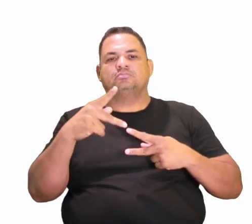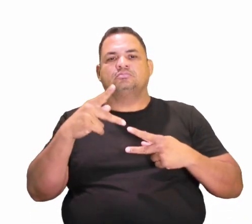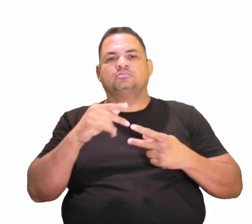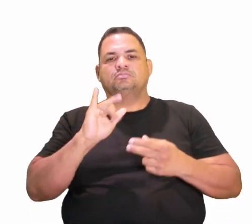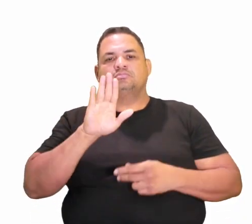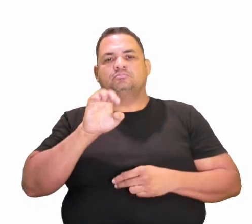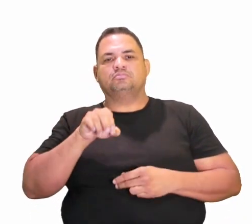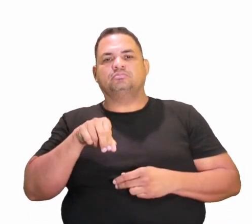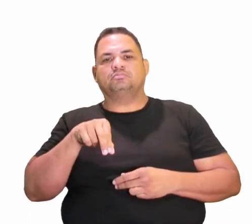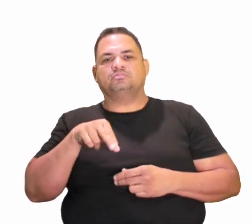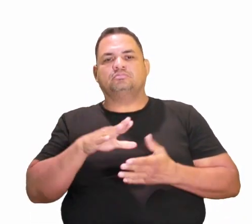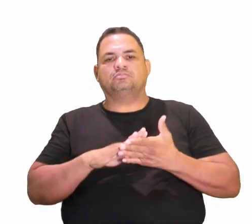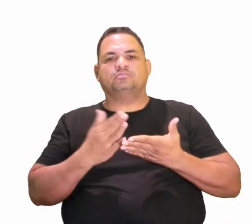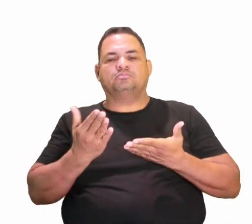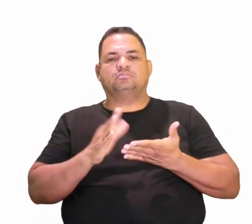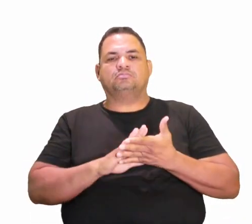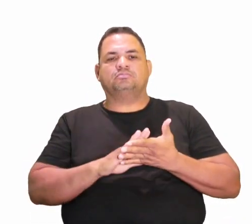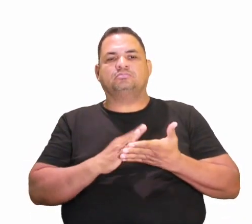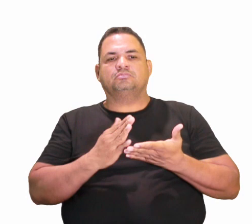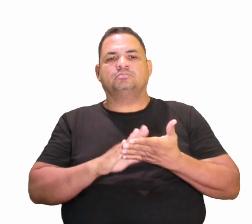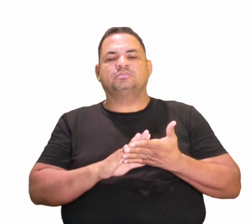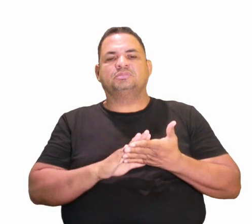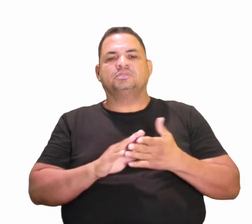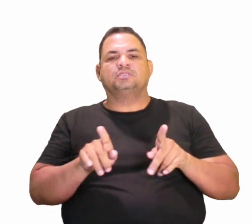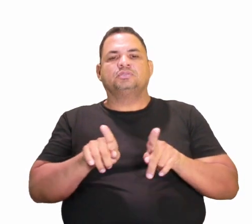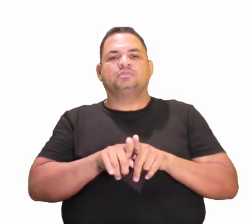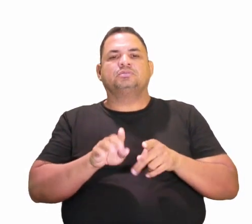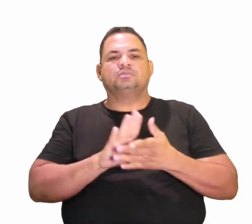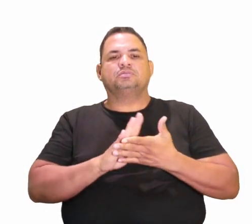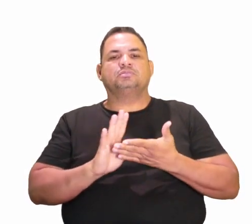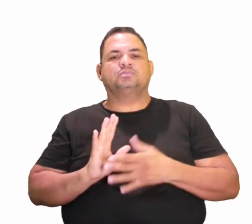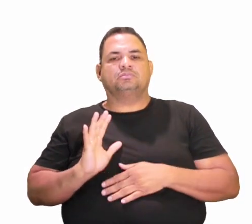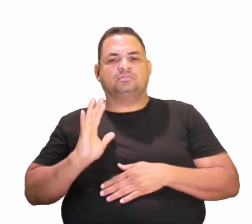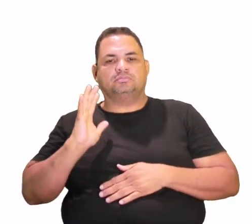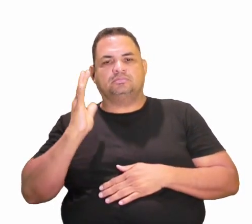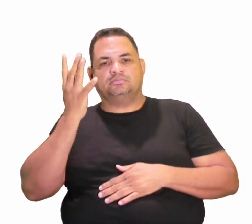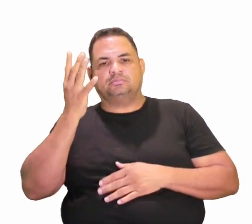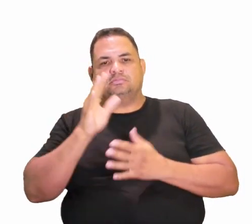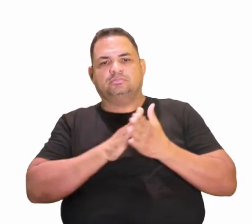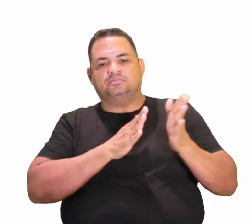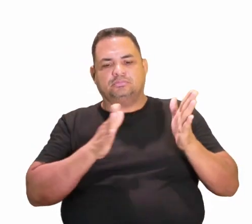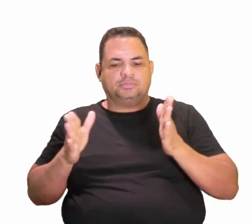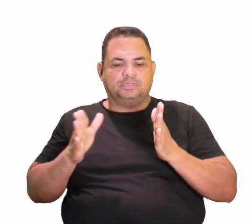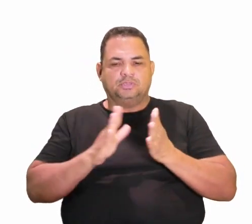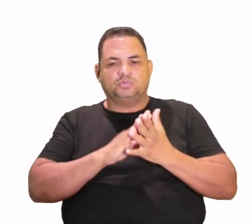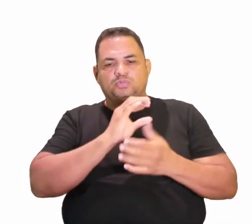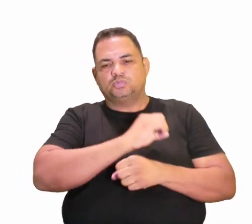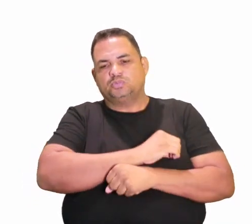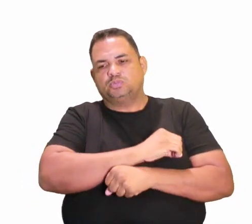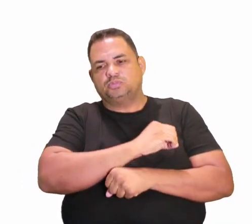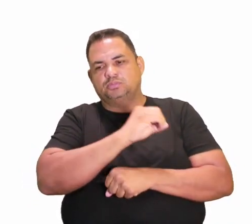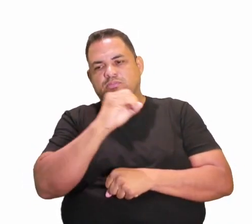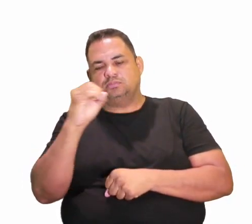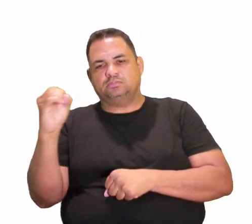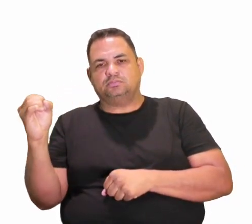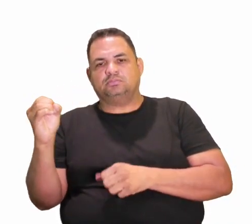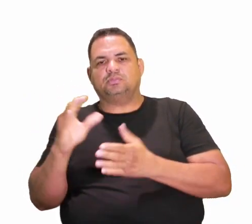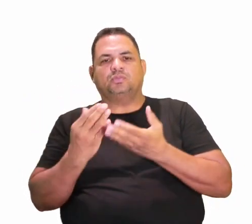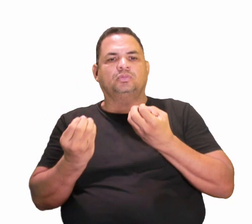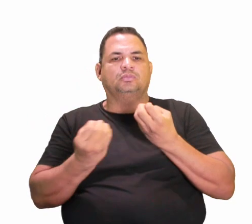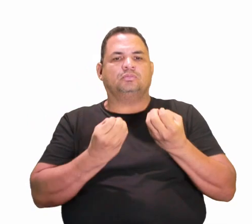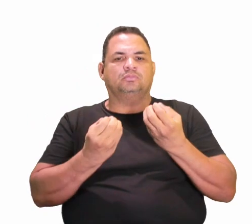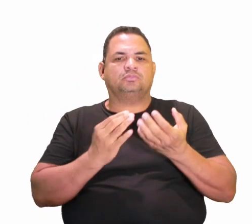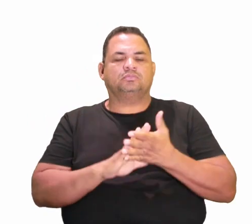de falar de meses do ano, também é usado para falar sobre períodos do dia. Como